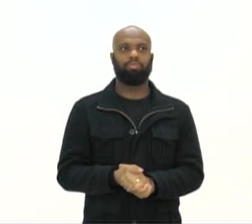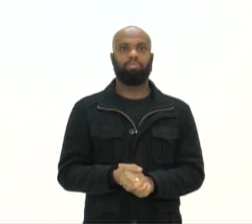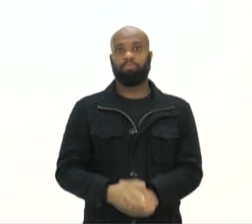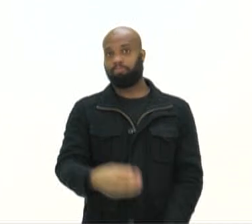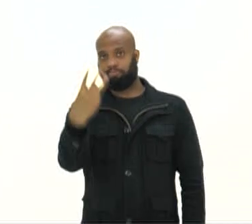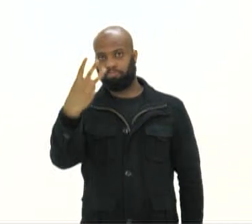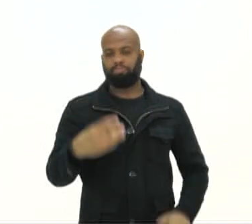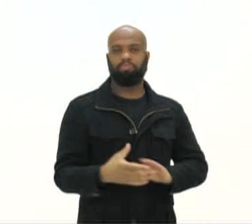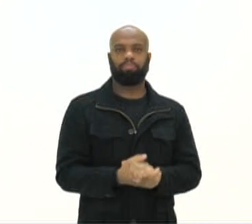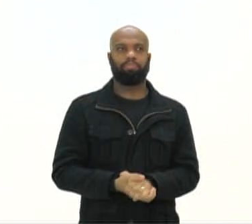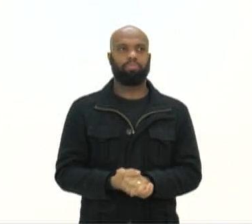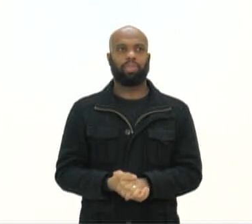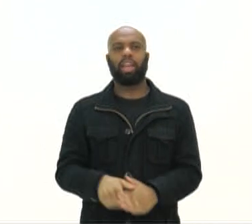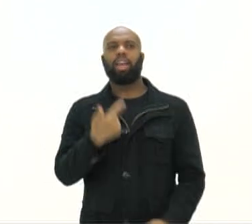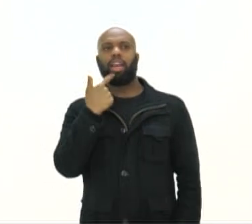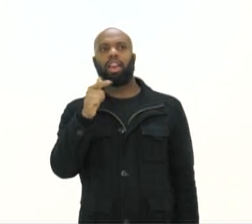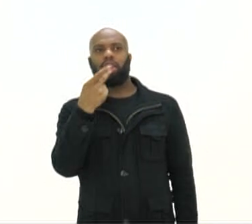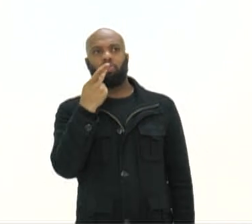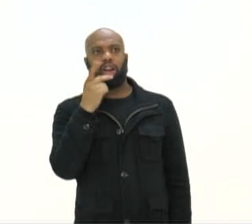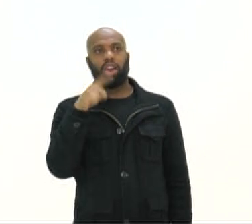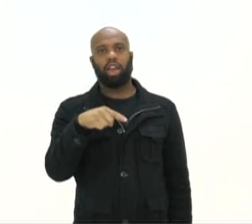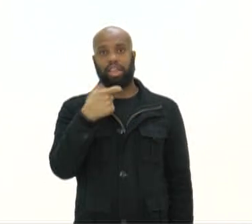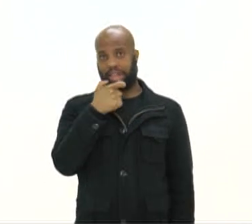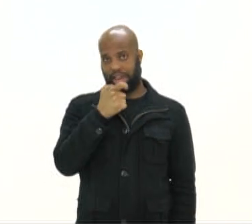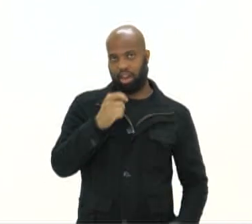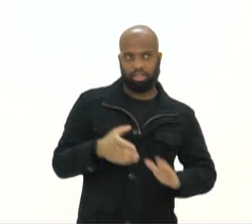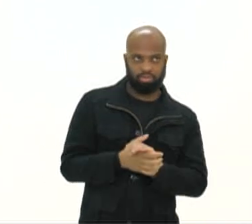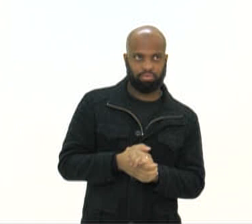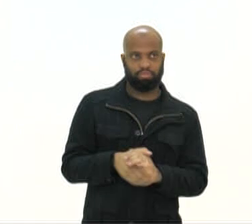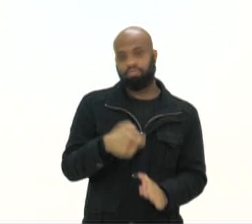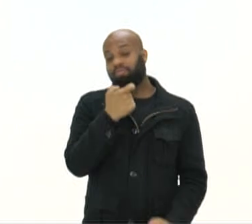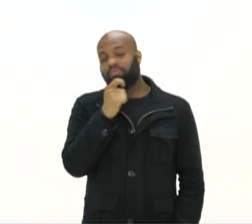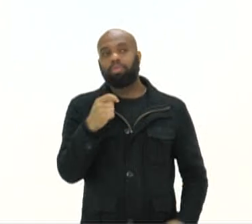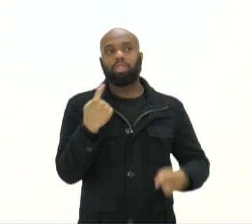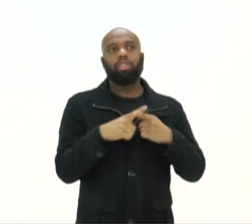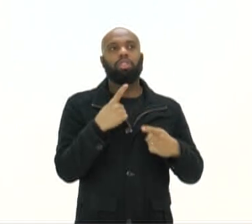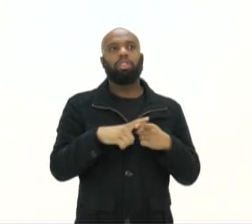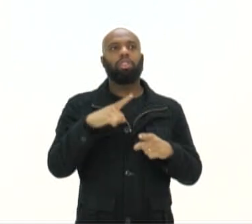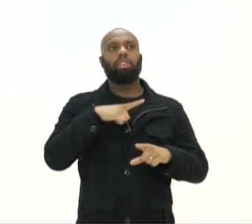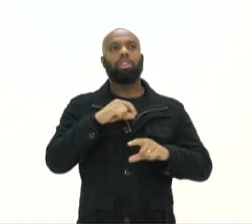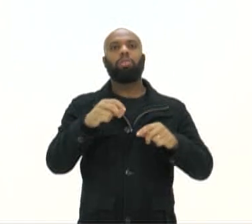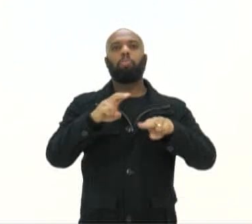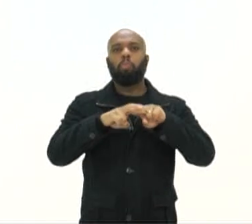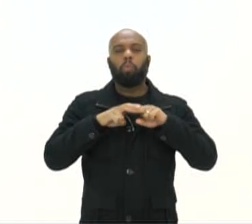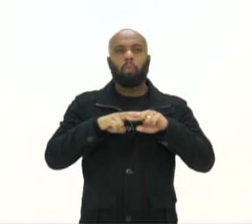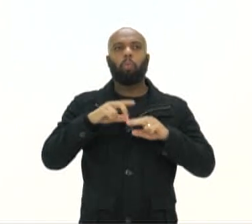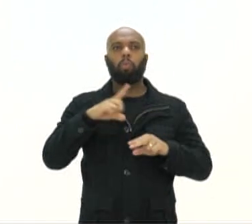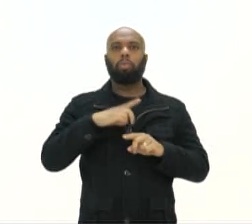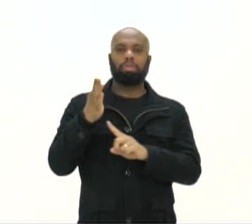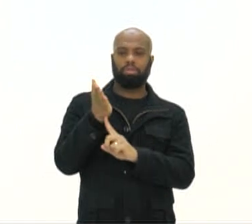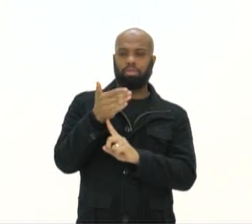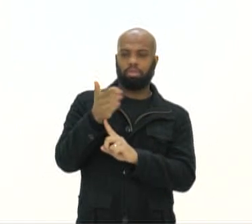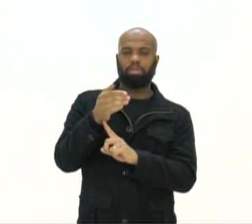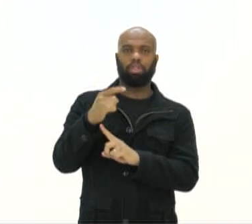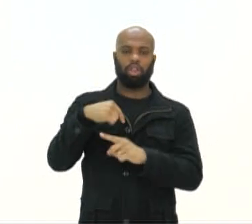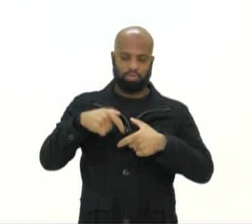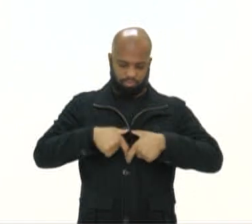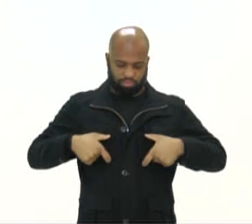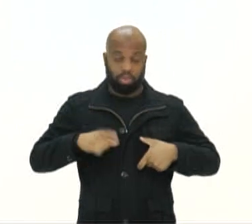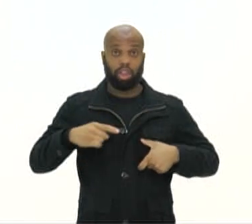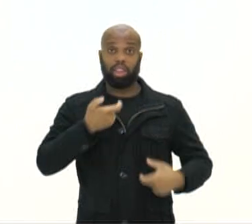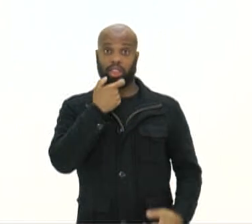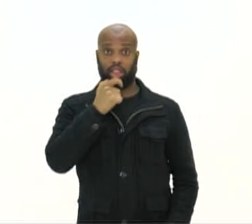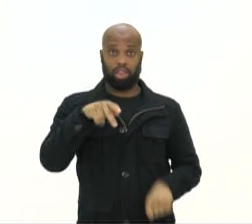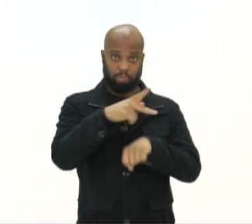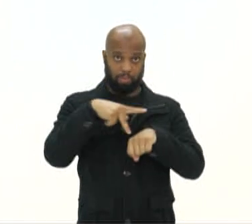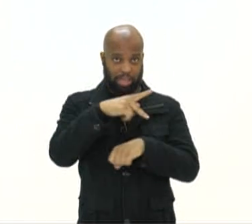língua que ele fala? English. Possivelmente o inglês, justamente por conta da bandeira da Inglaterra ali.